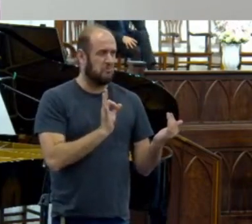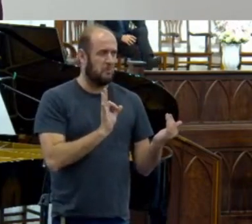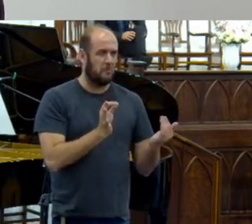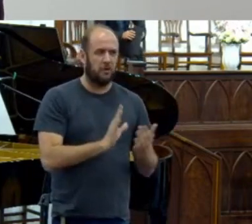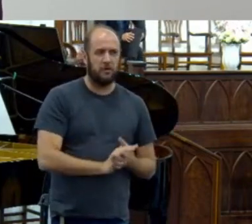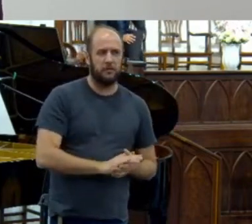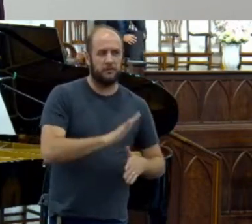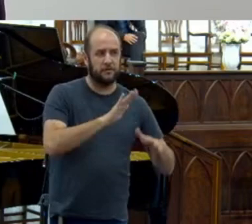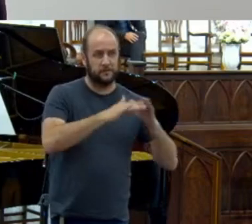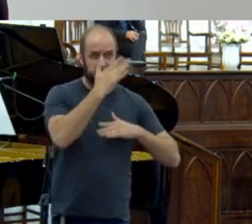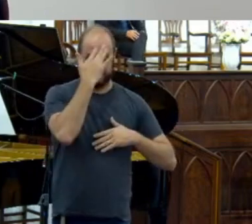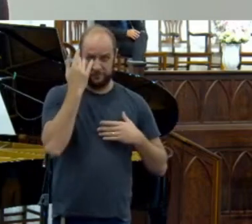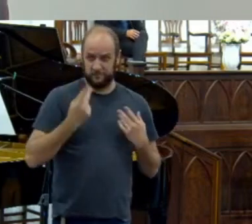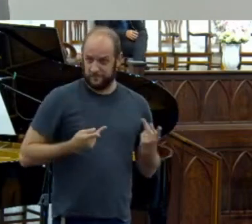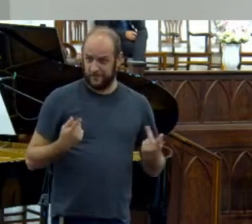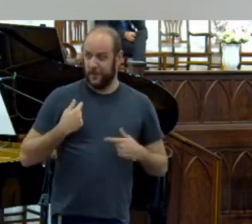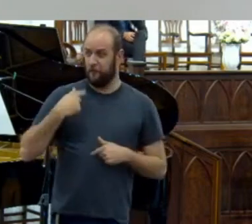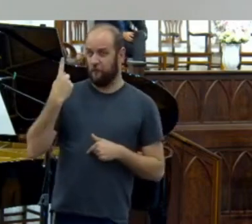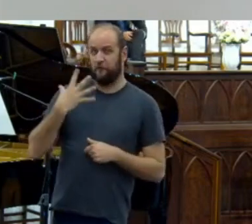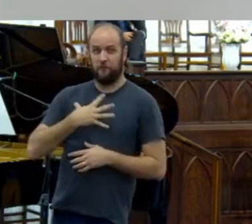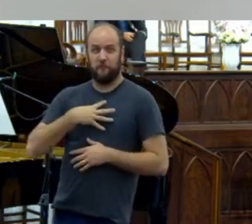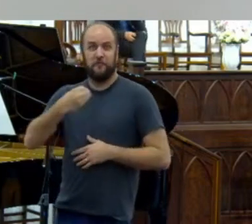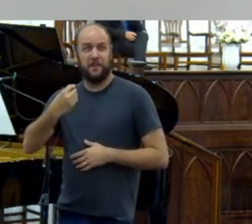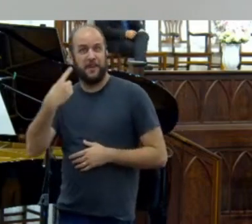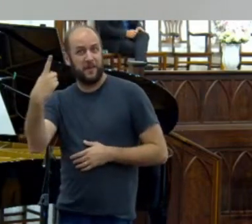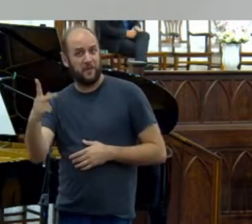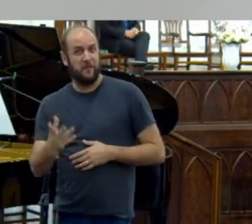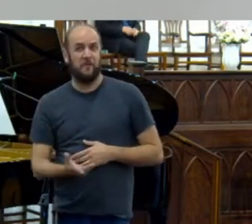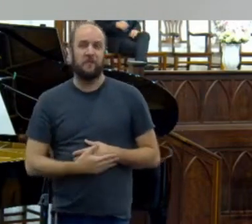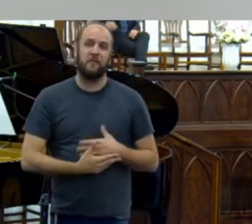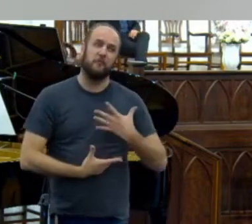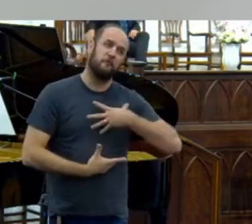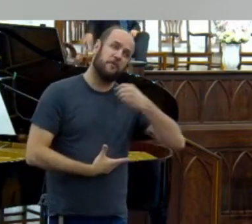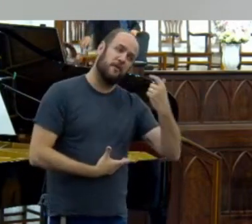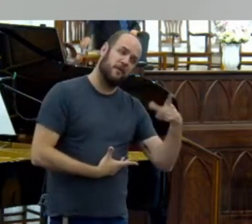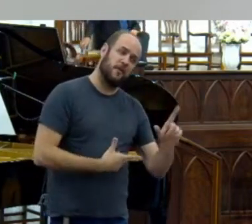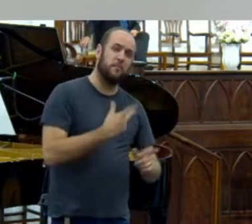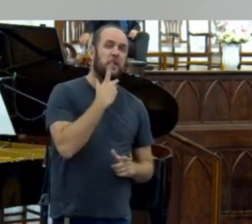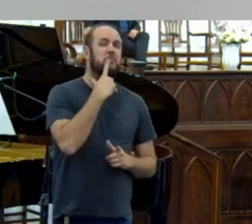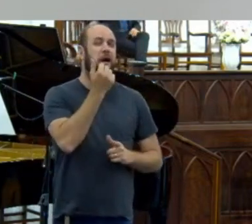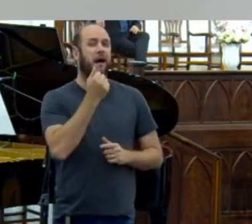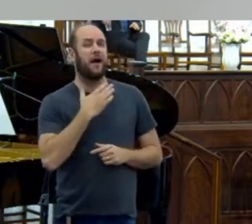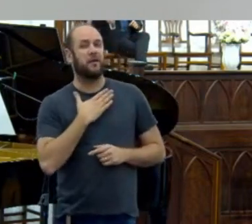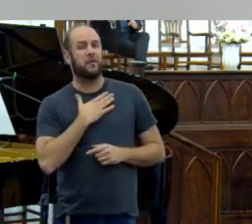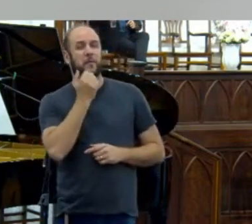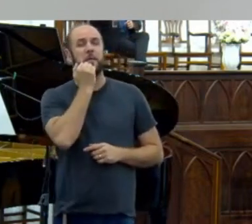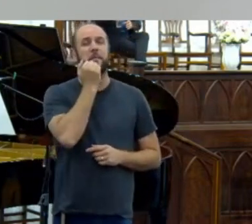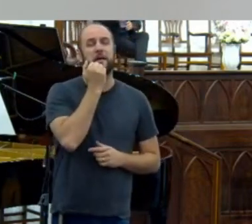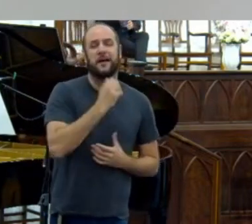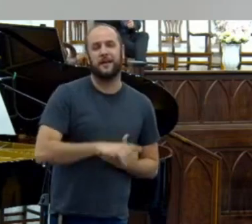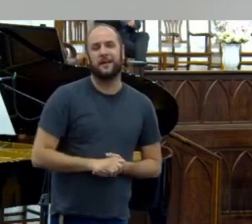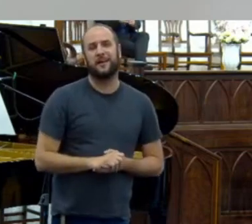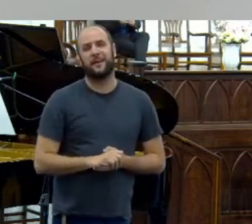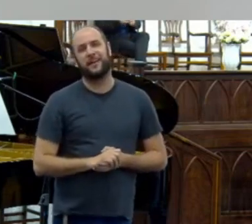Alguns se apresentaram e diziam, eu sou filho de fulana, de ciclana, não é?